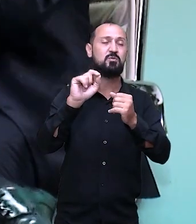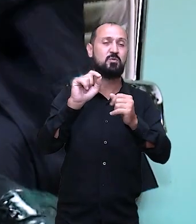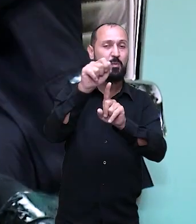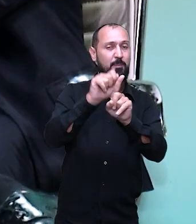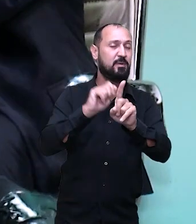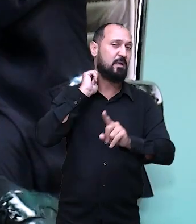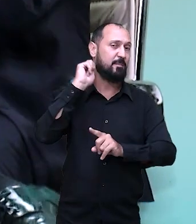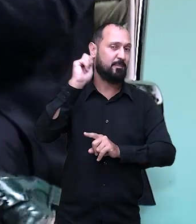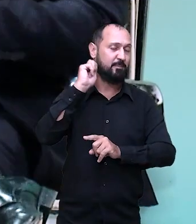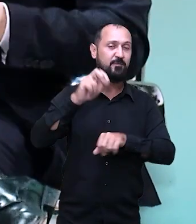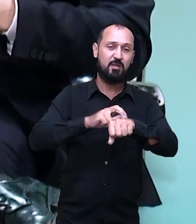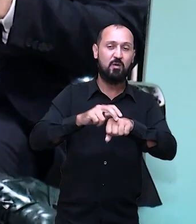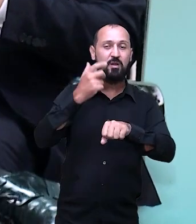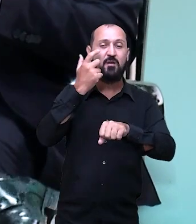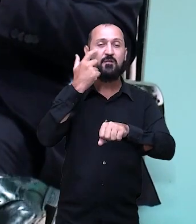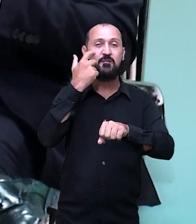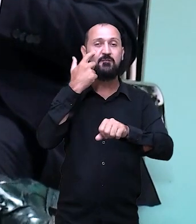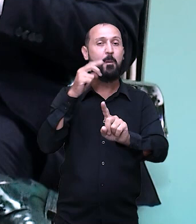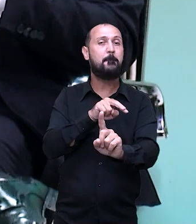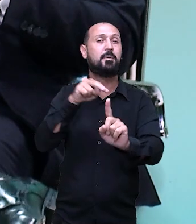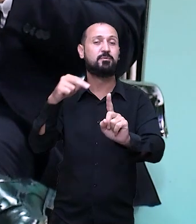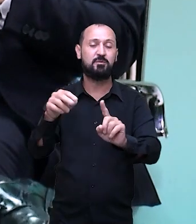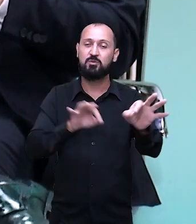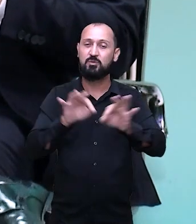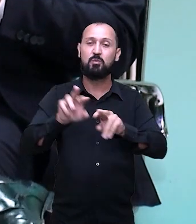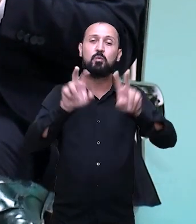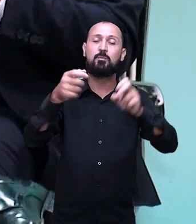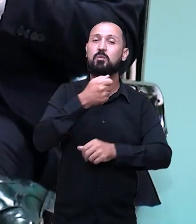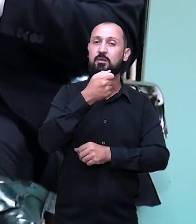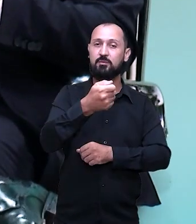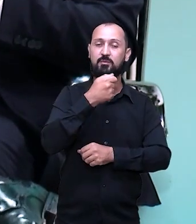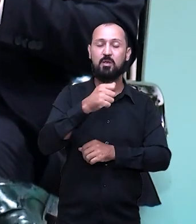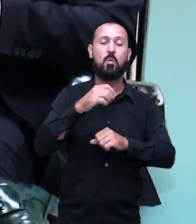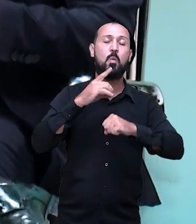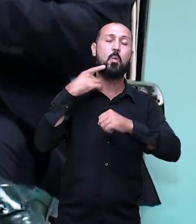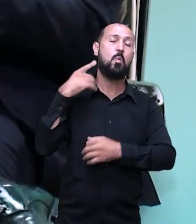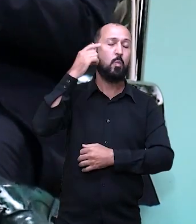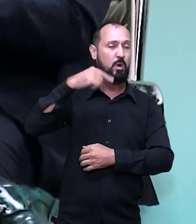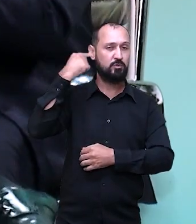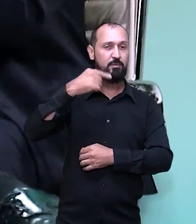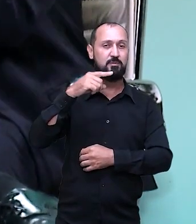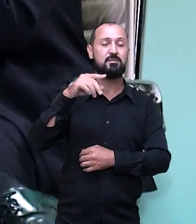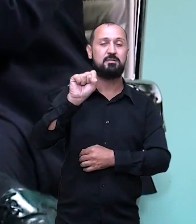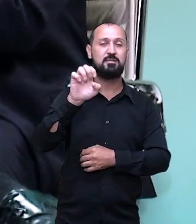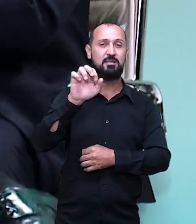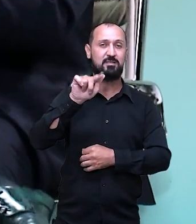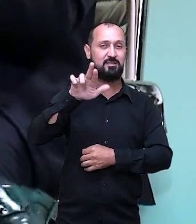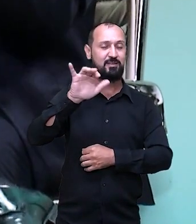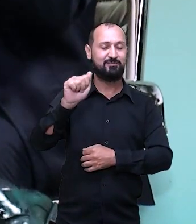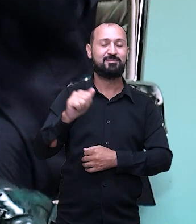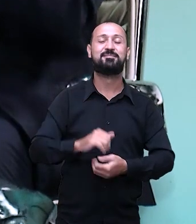do trabalhador. Então, essas normas visam evitar, inclusive, que aconteçam acidentes de